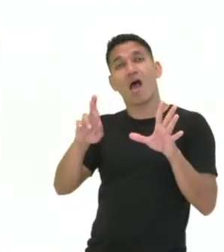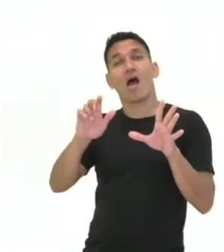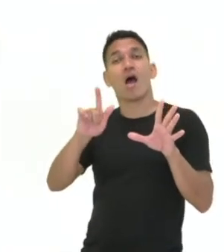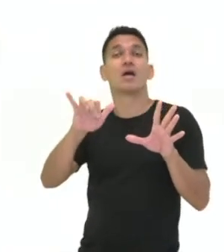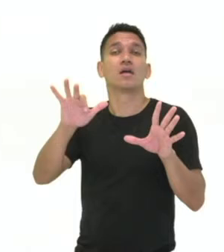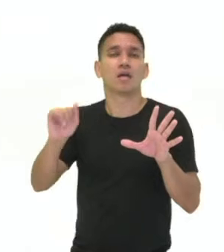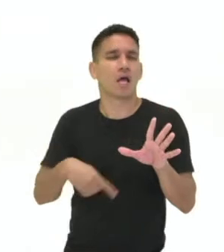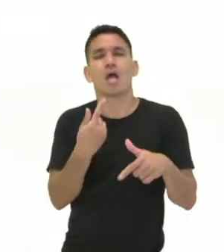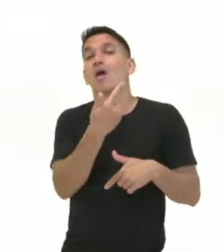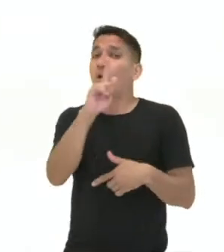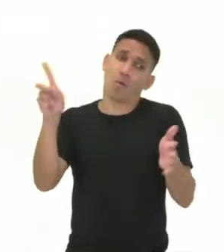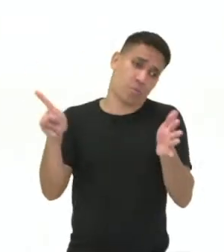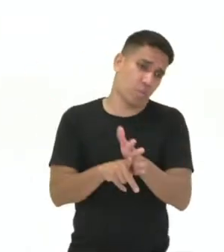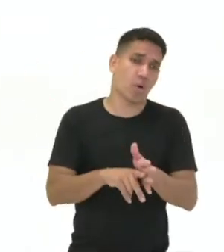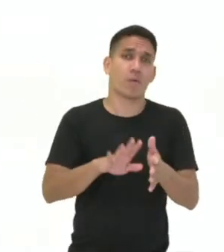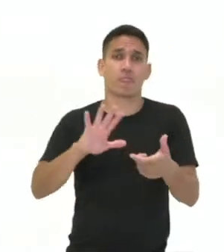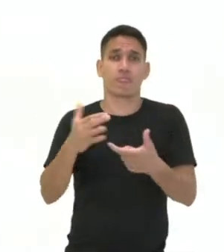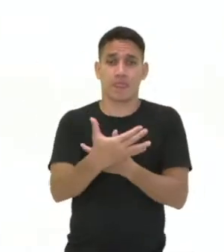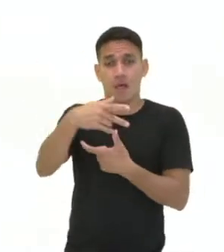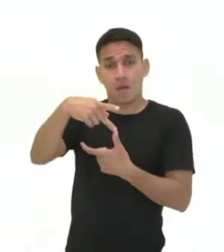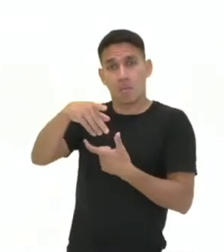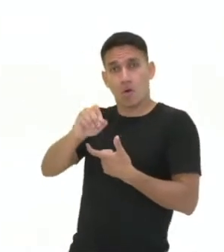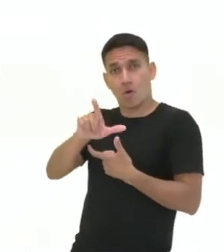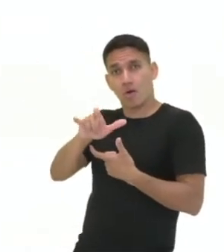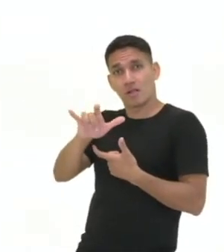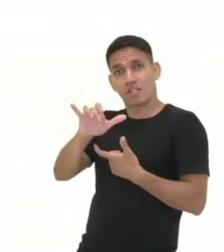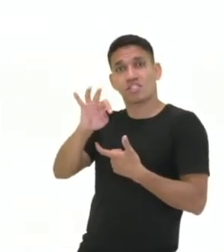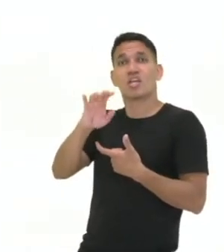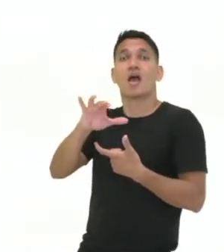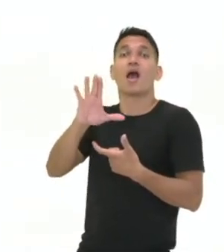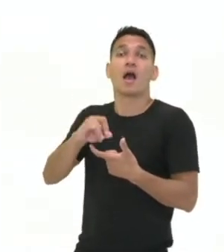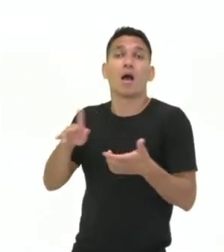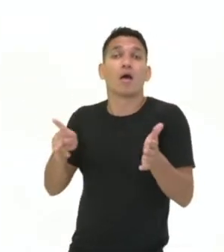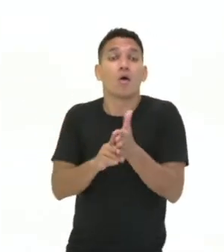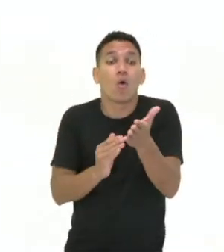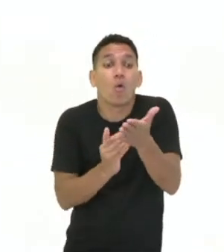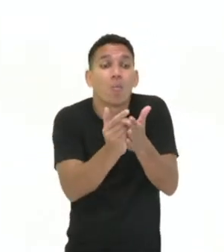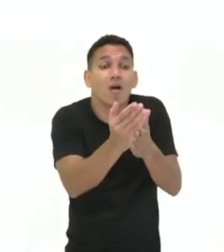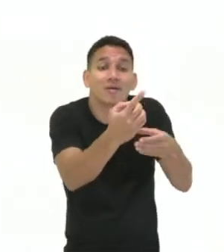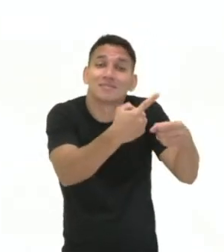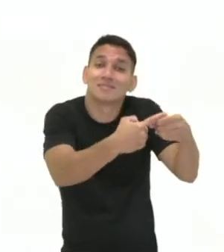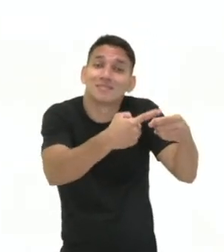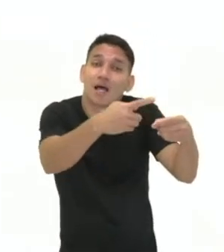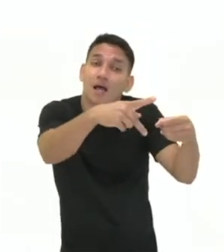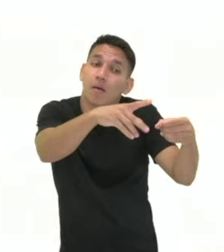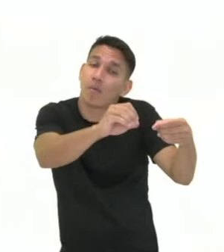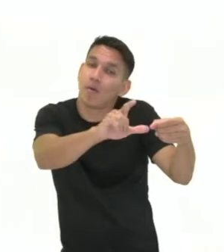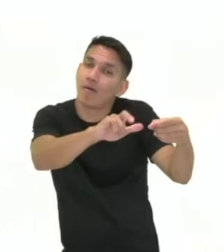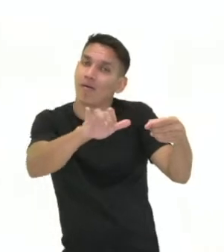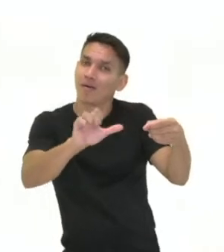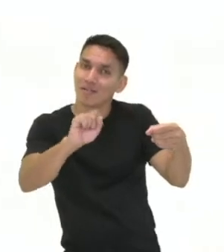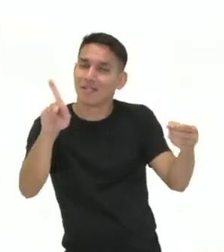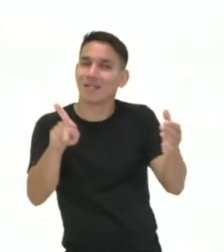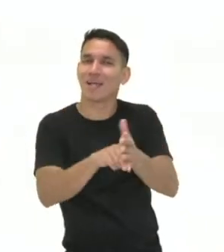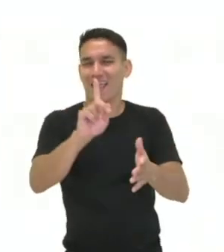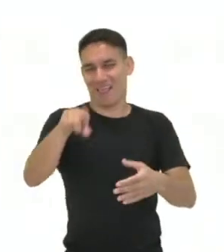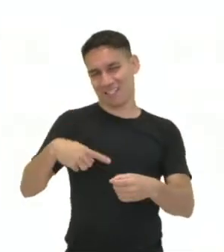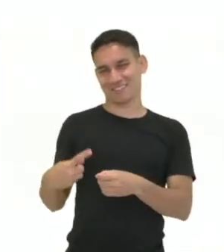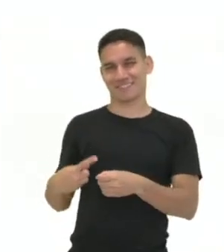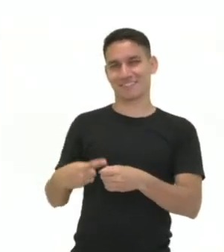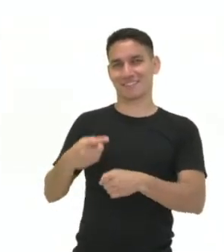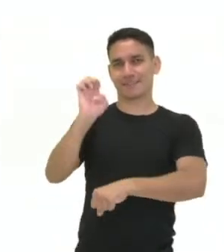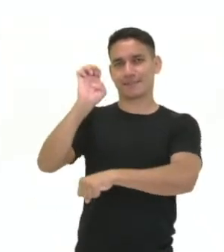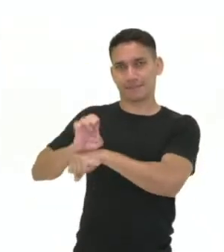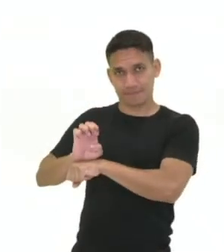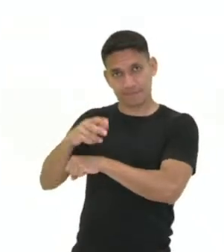política, né, que vem da palavra polis, a cidade grega, né, a experiência de cidade-estado lá dos gregos. Então,